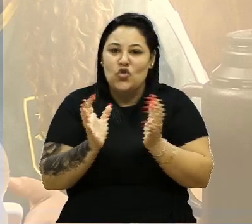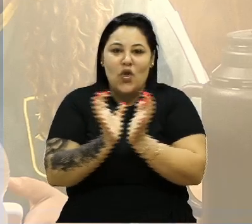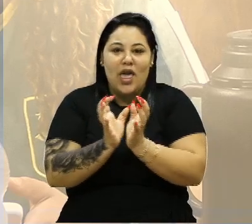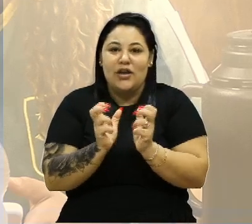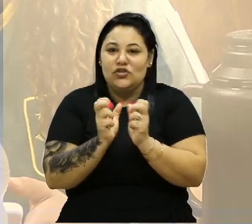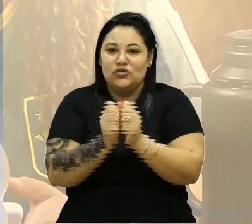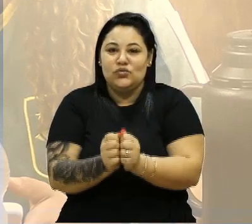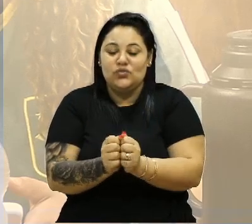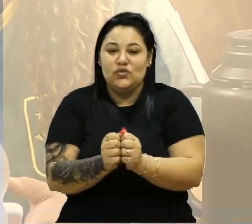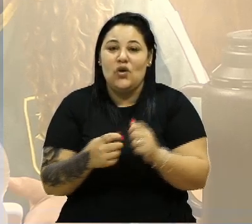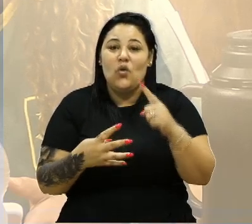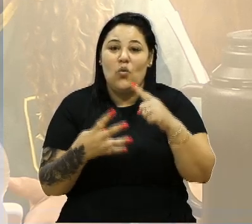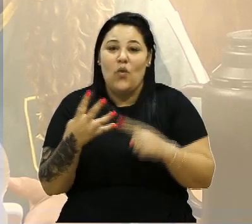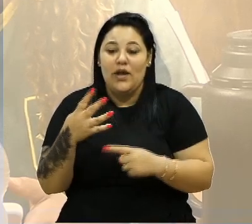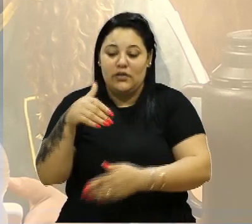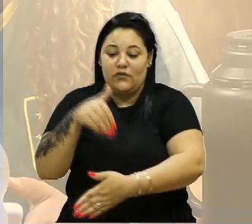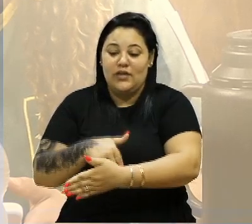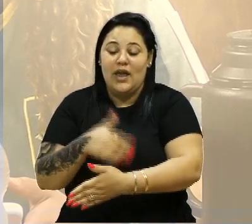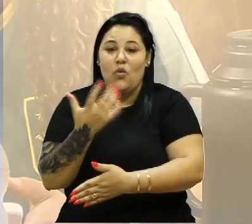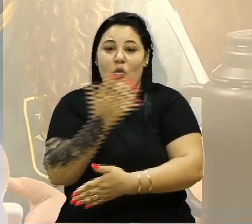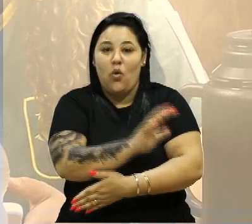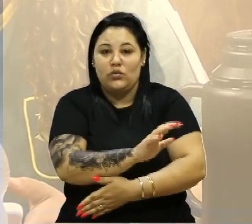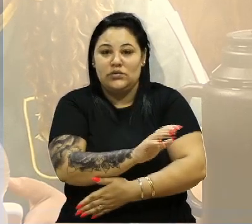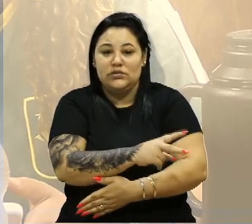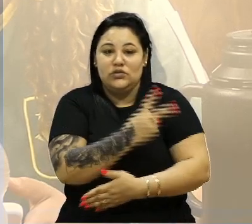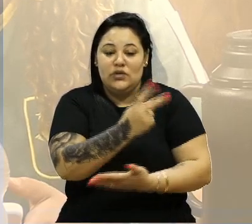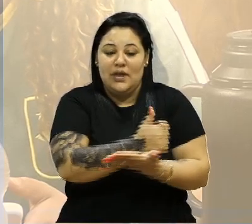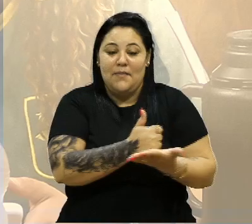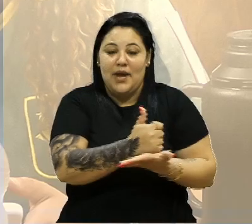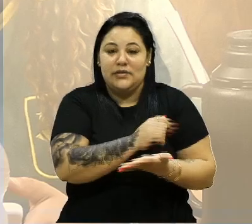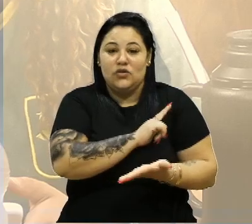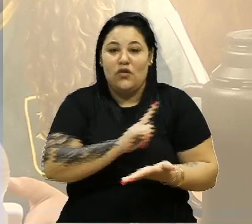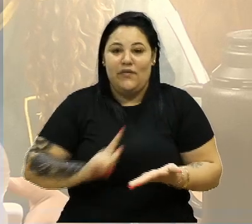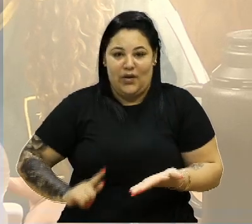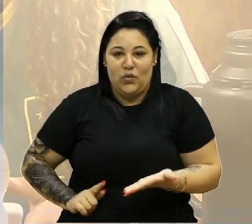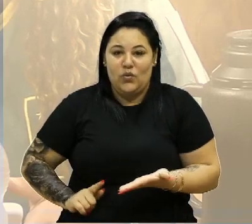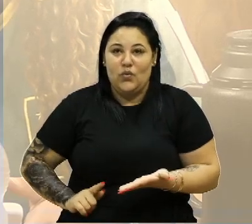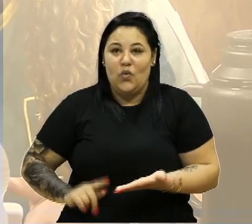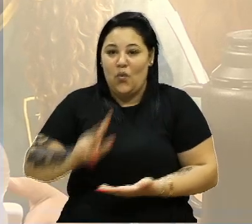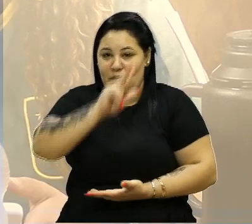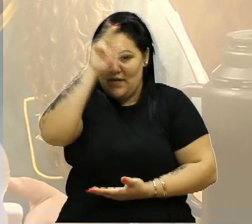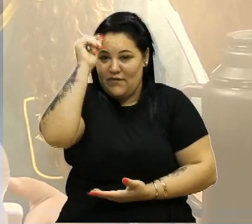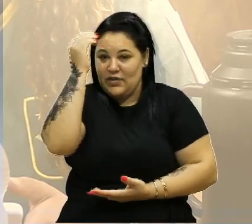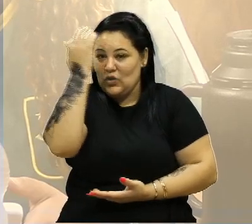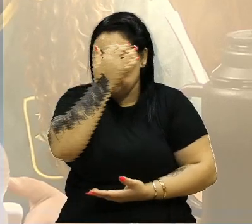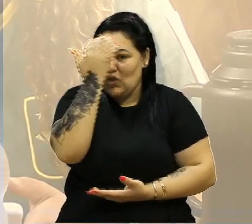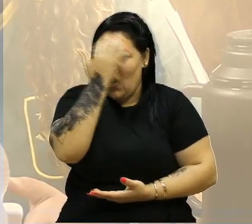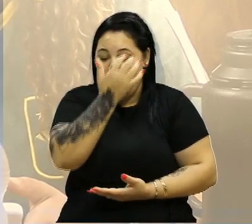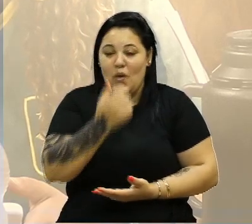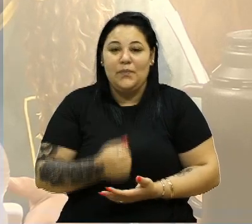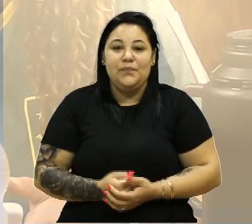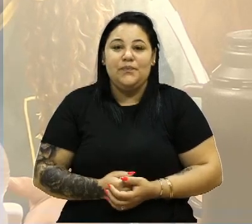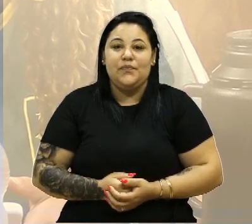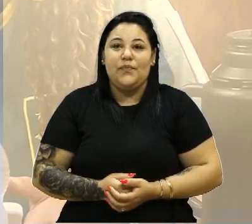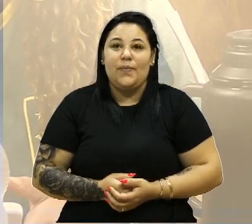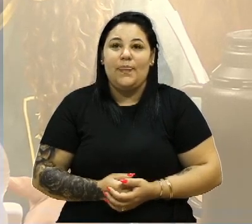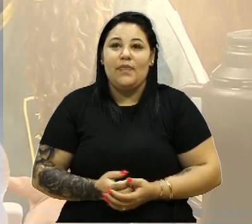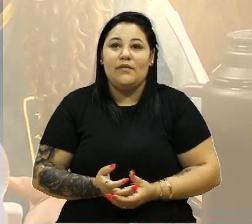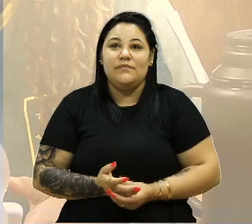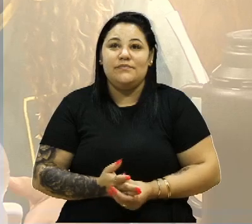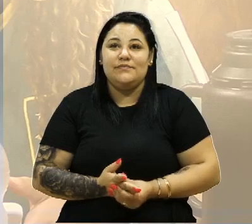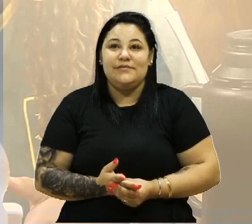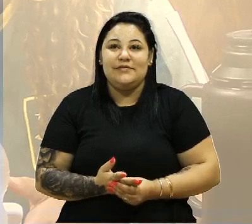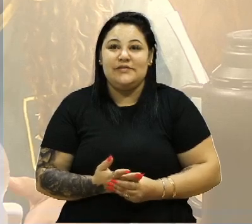Foram 4 que votaram contra, 2 da base do governo, o prefeito Adiló e que